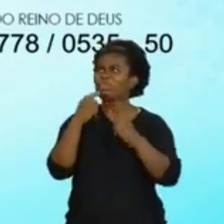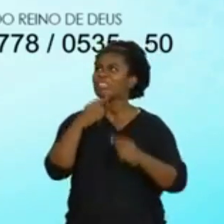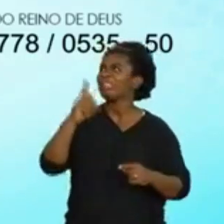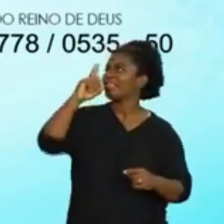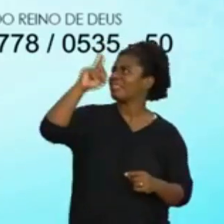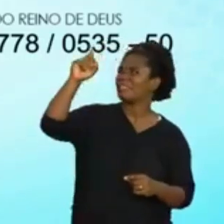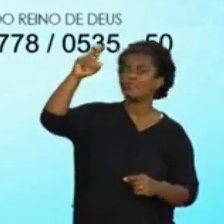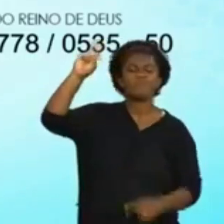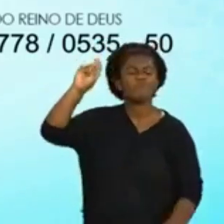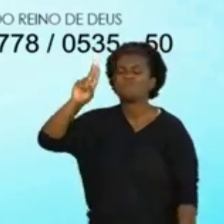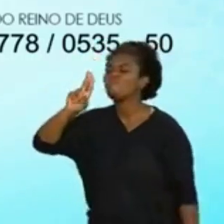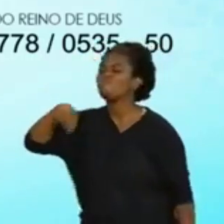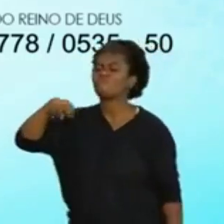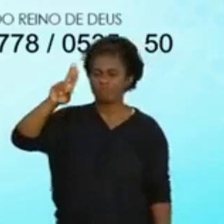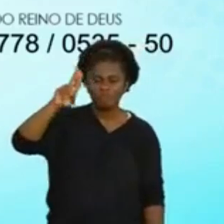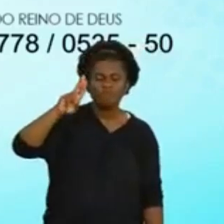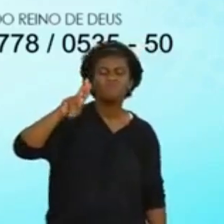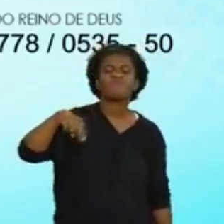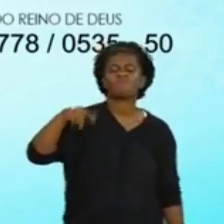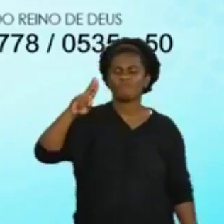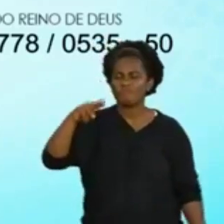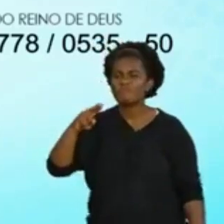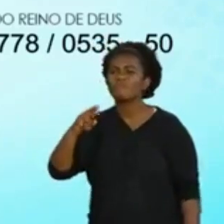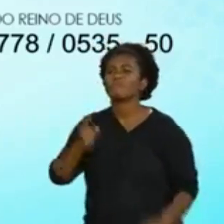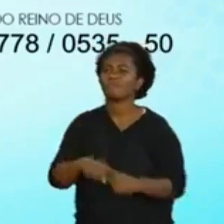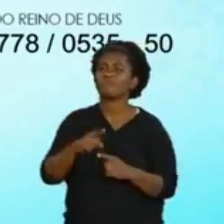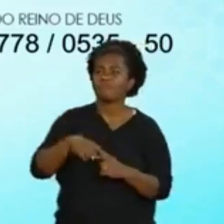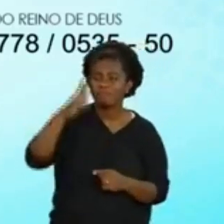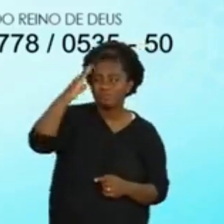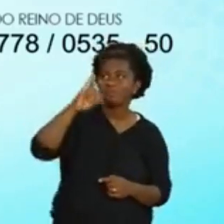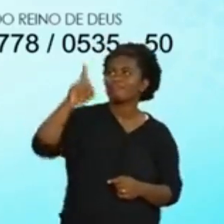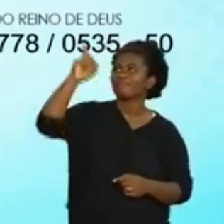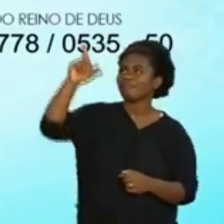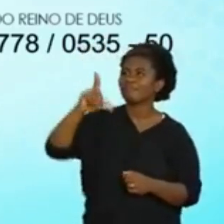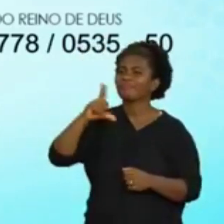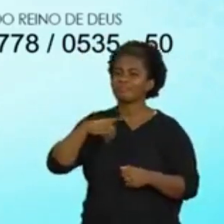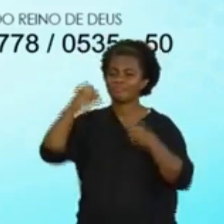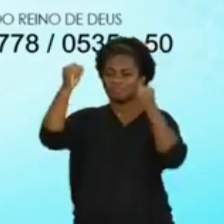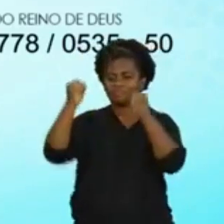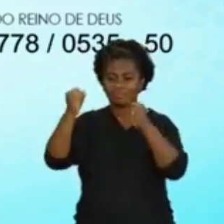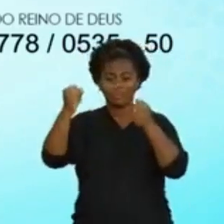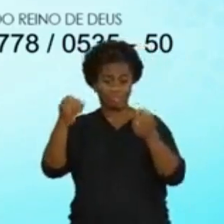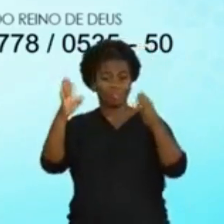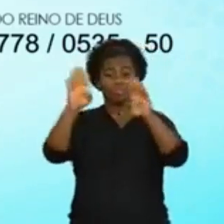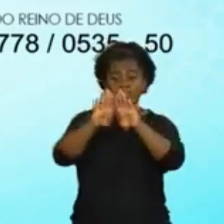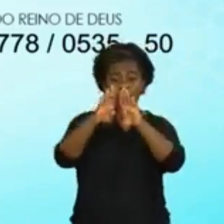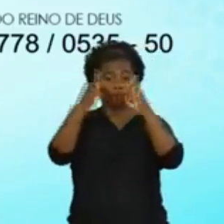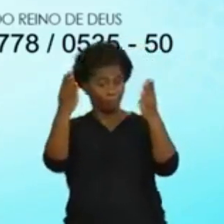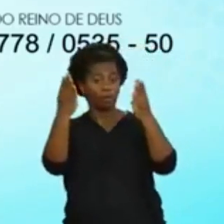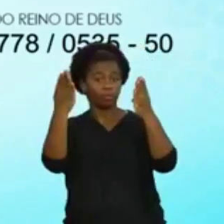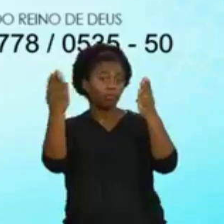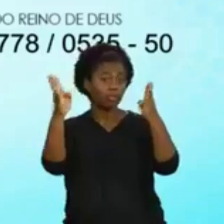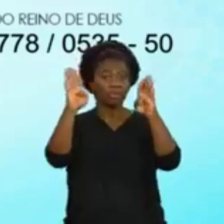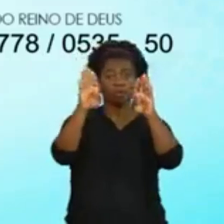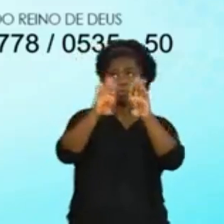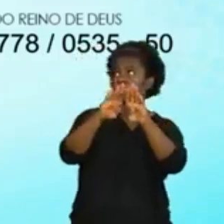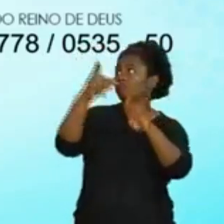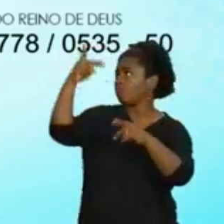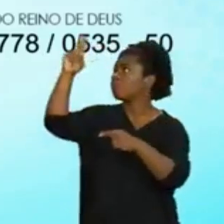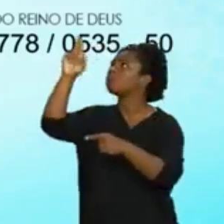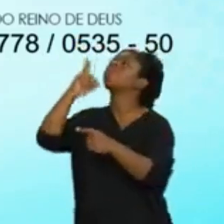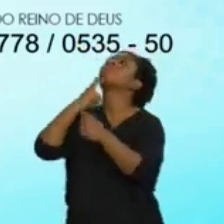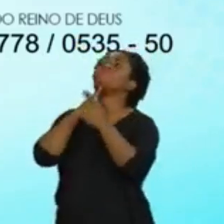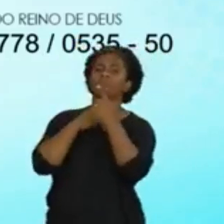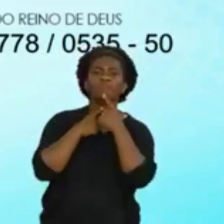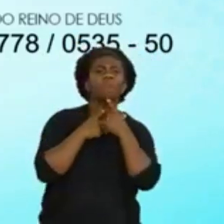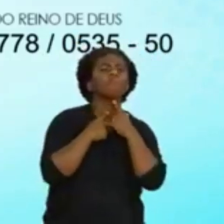Meu Senhor, que abre porta, e abre porta e fecha a porta quando quer.